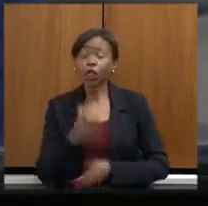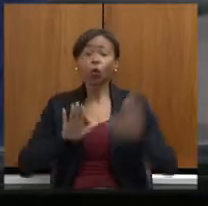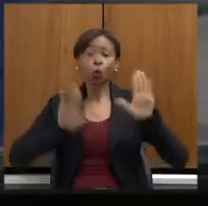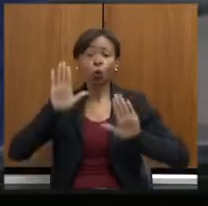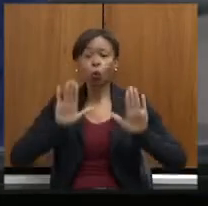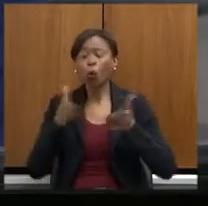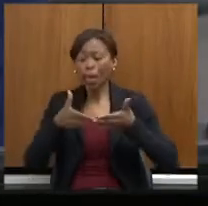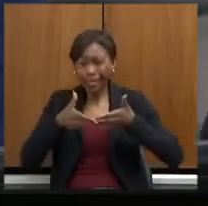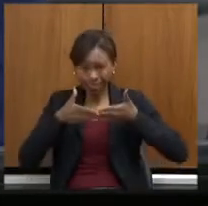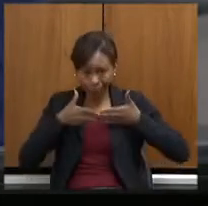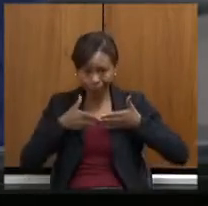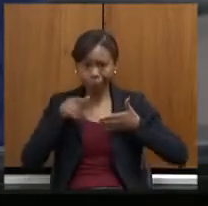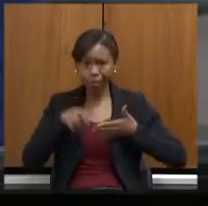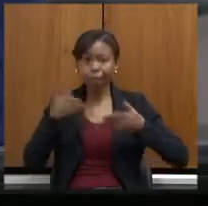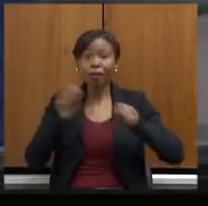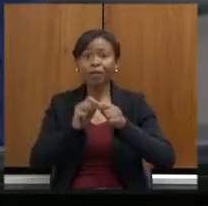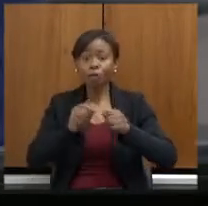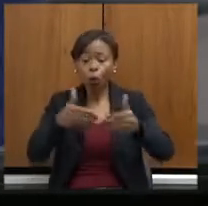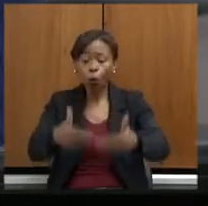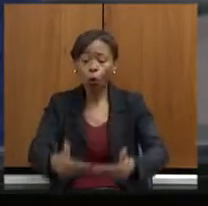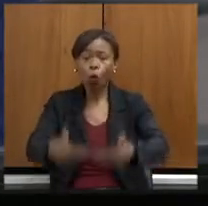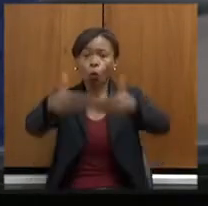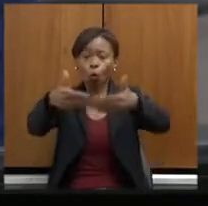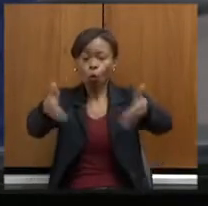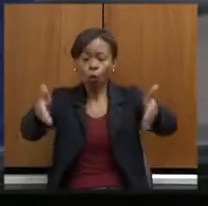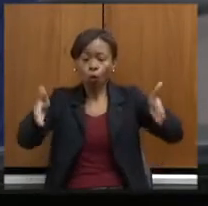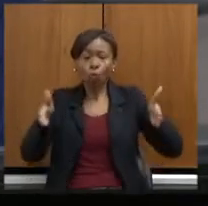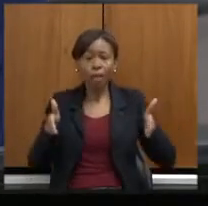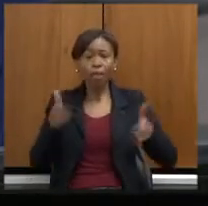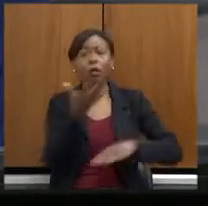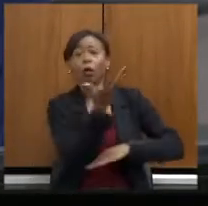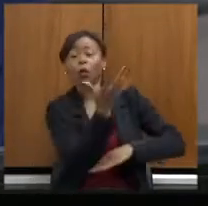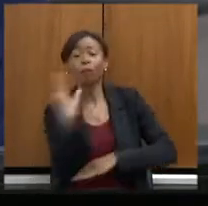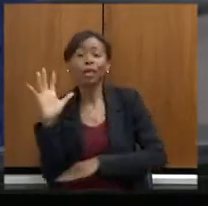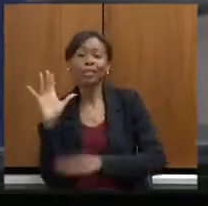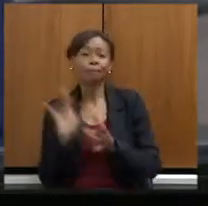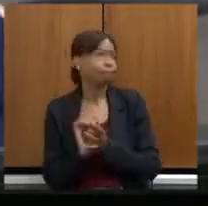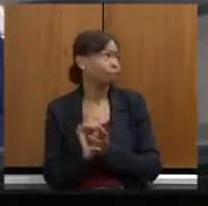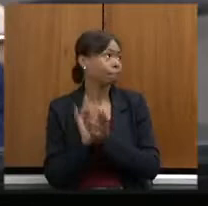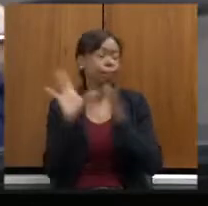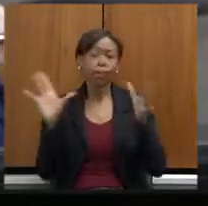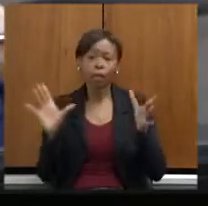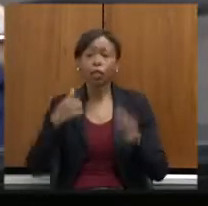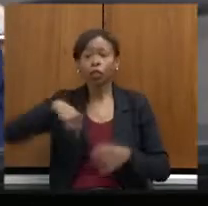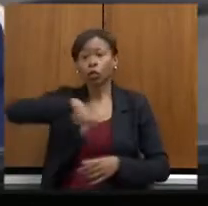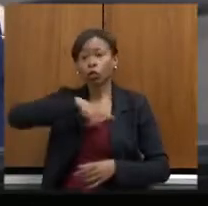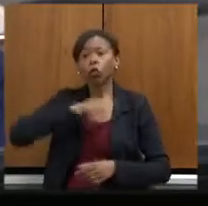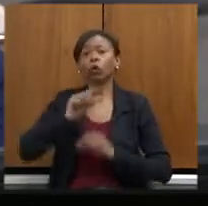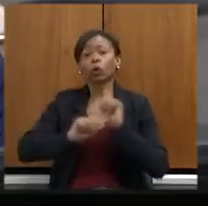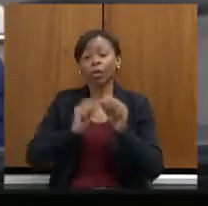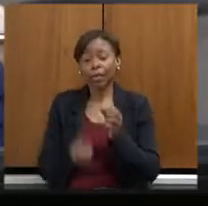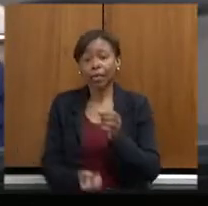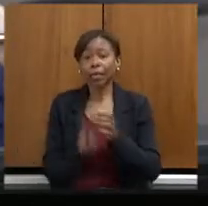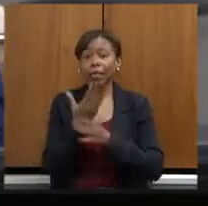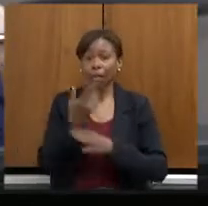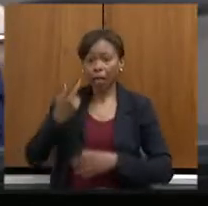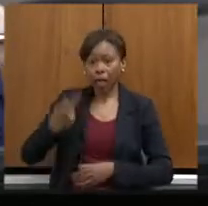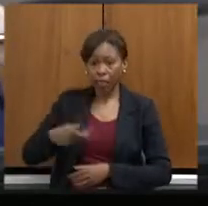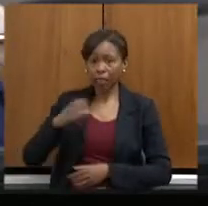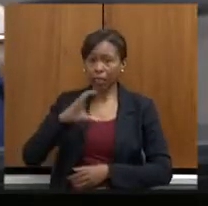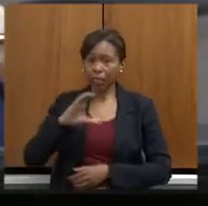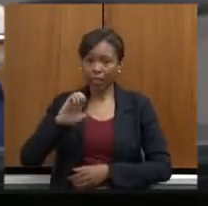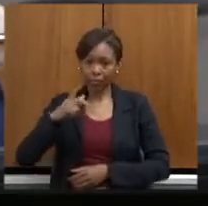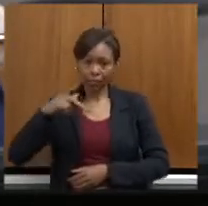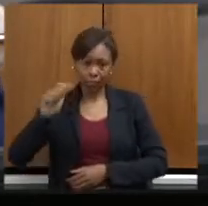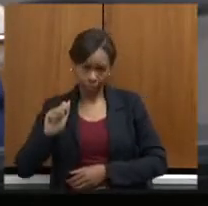um barramento no meio ambiente para ter subsídio para que o meio ambiente autorize A então nós estamos criando também aqui nas Epa